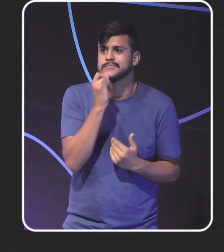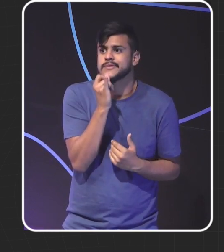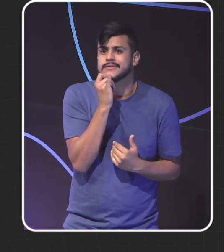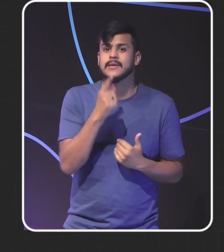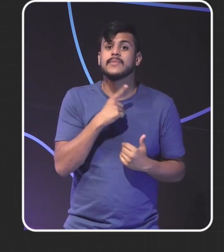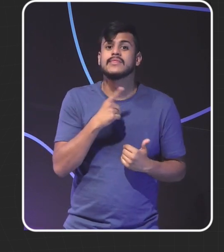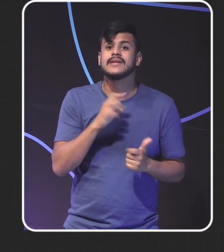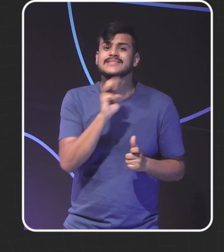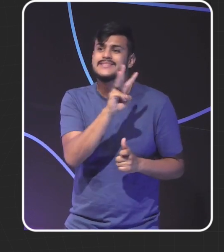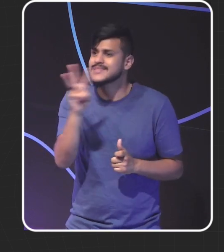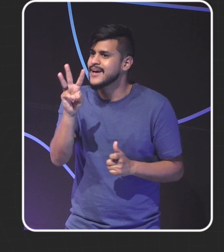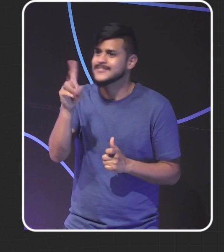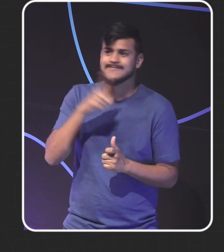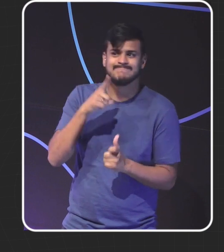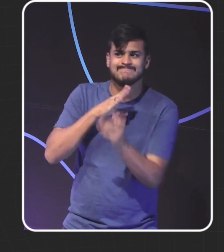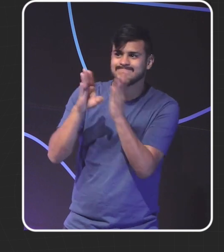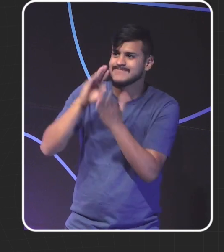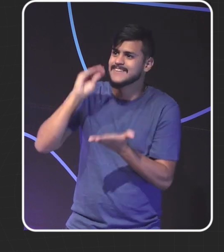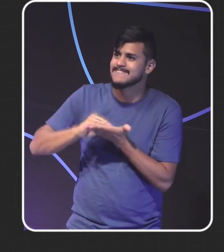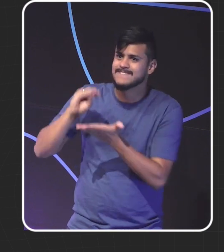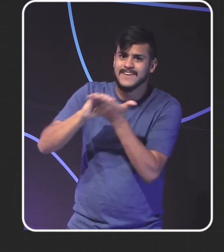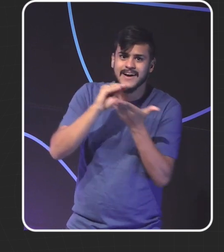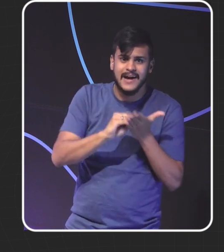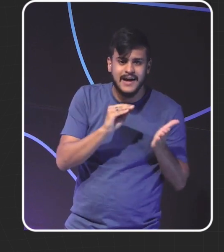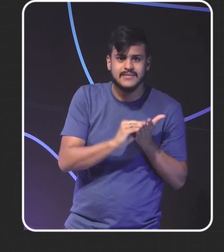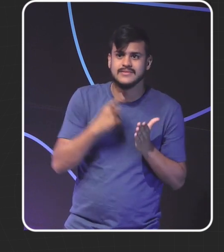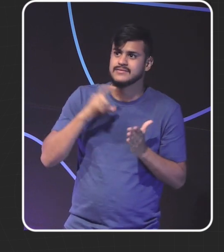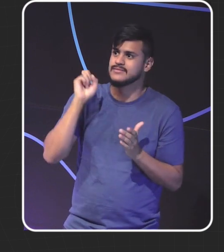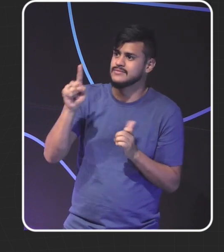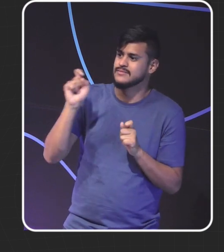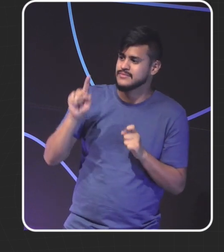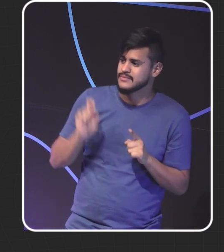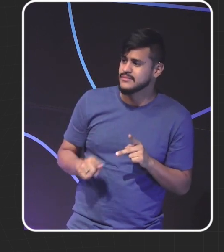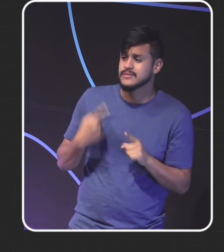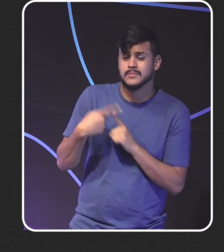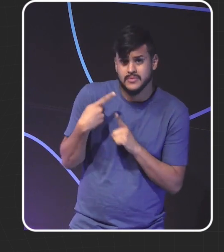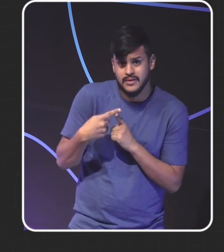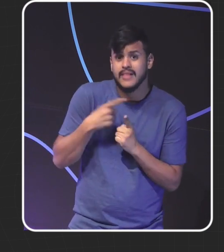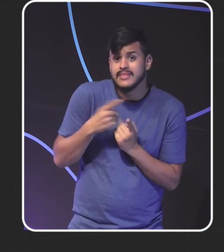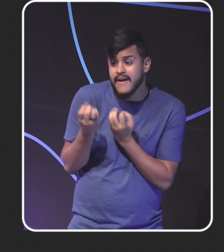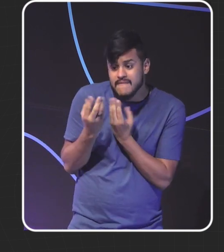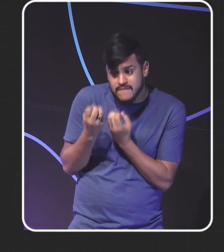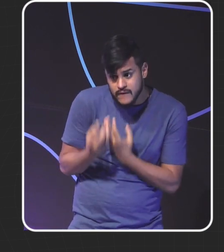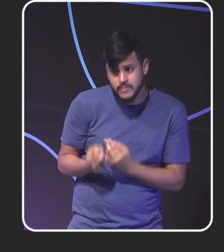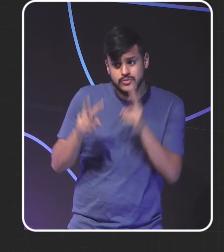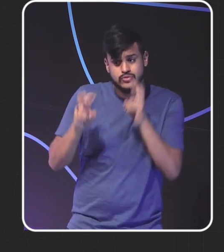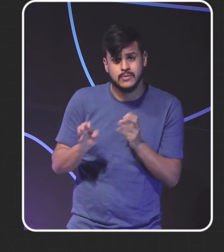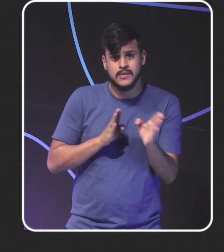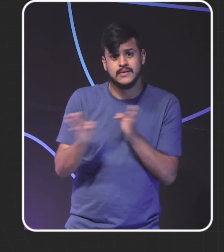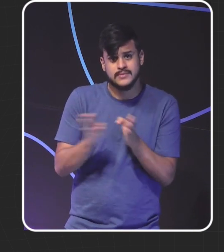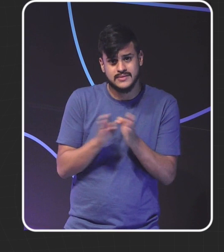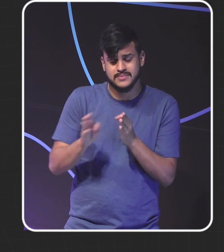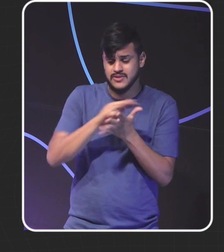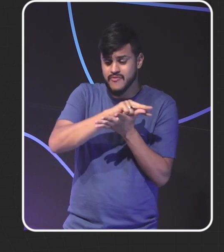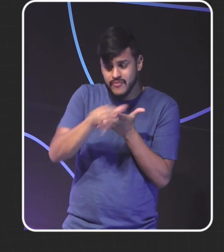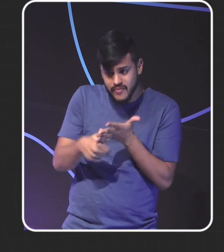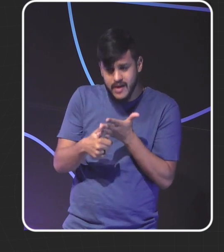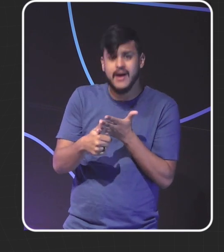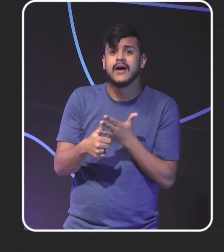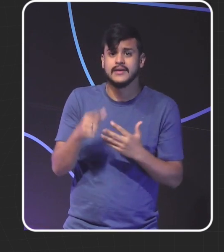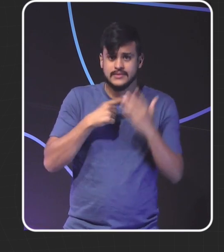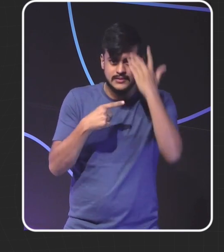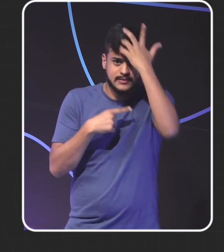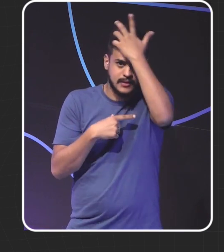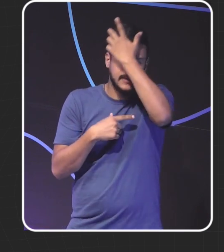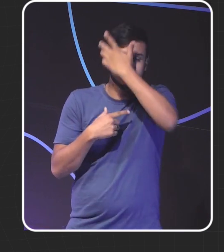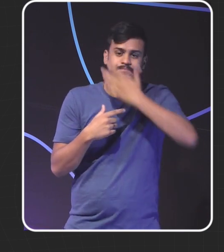sites com problemas de acessibilidade e replicar. Então, a gente tem uma série de dados sobre acessibilidade, né? Por exemplo, que a própria TIC Web